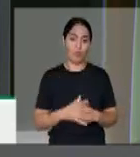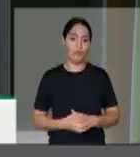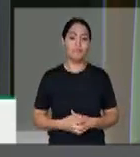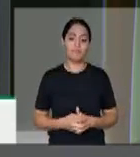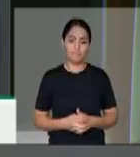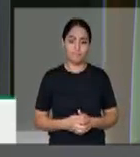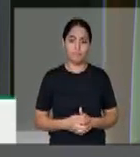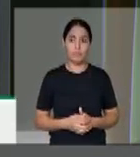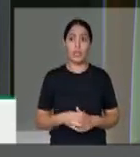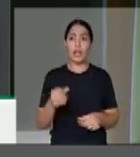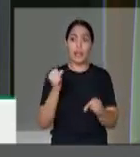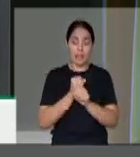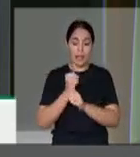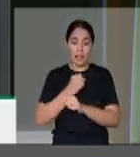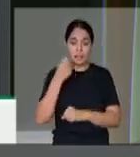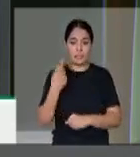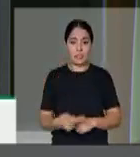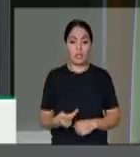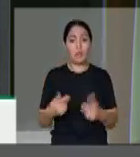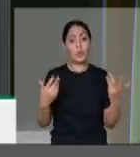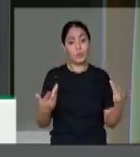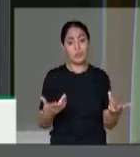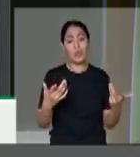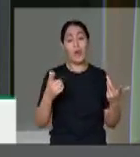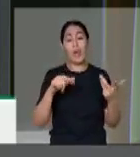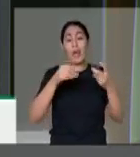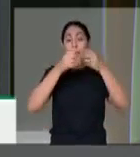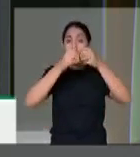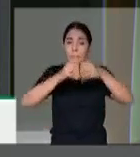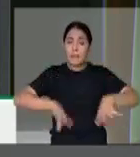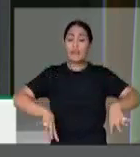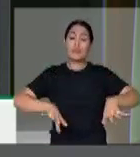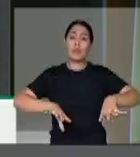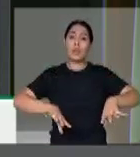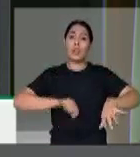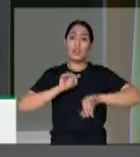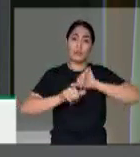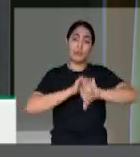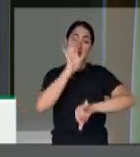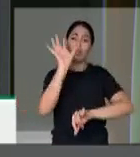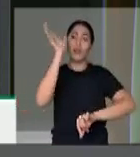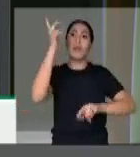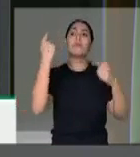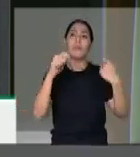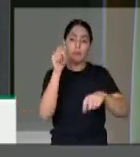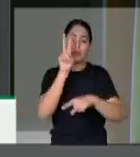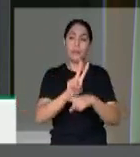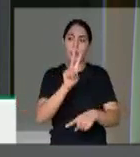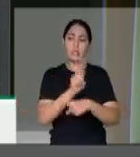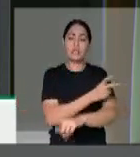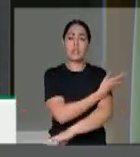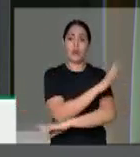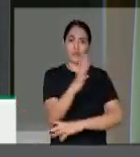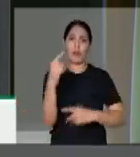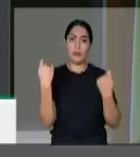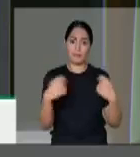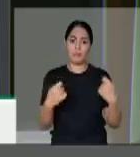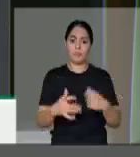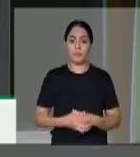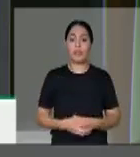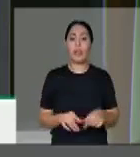ano. Portanto, as mudanças climáticas prejudicam a agricultura, por isso é fundamental preservar as florestas.